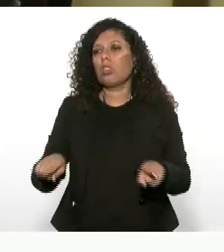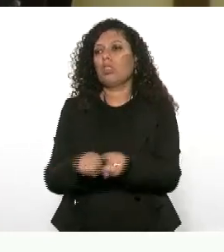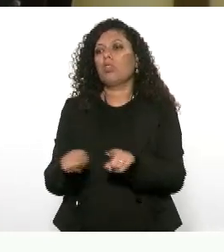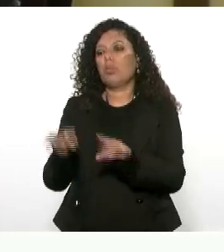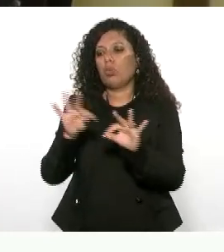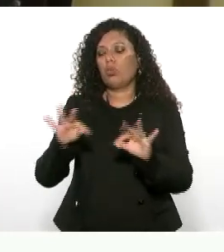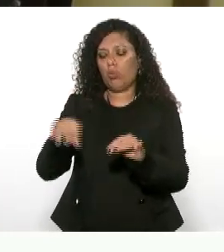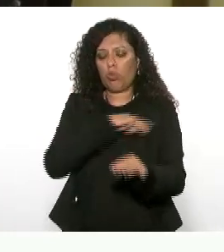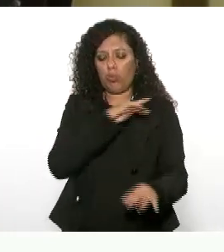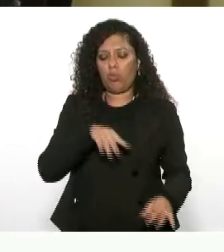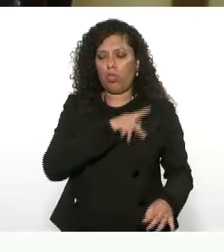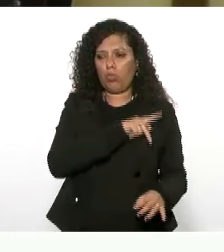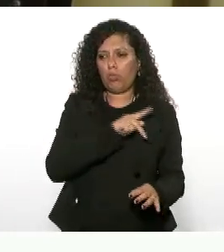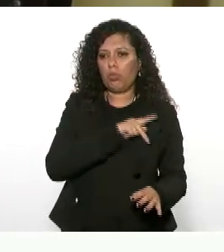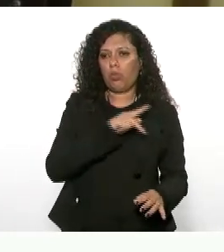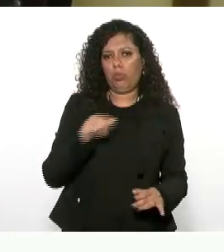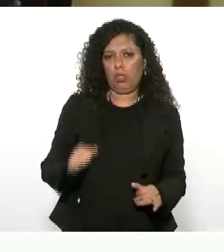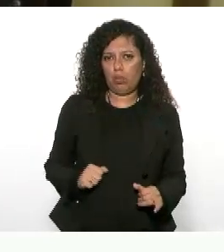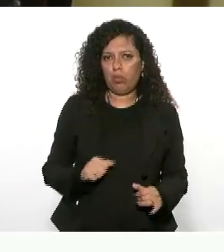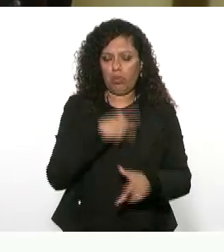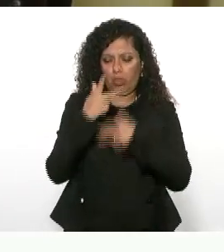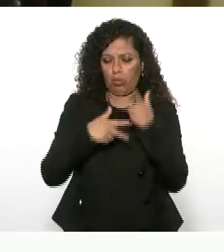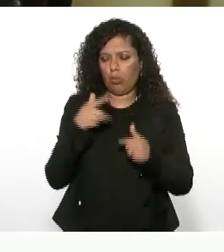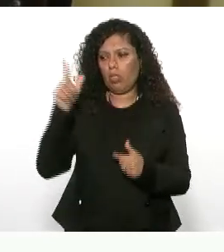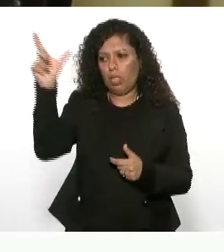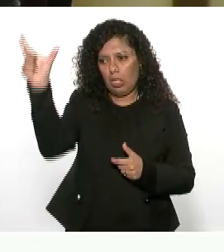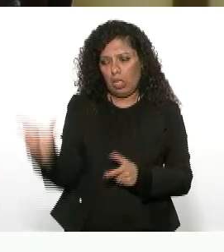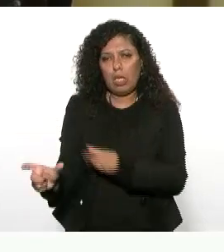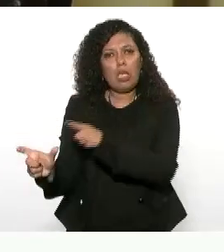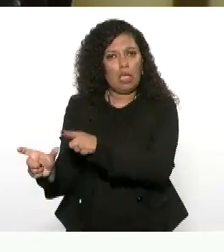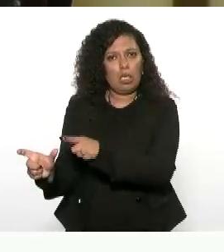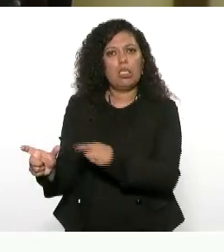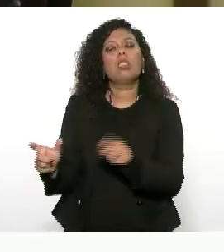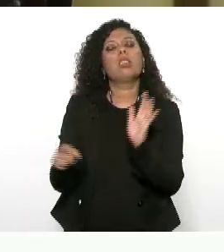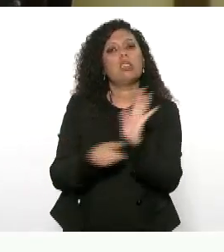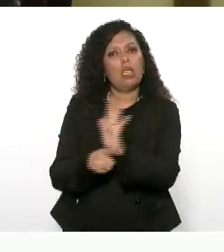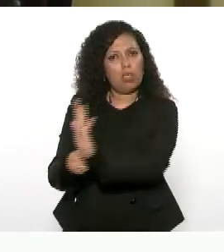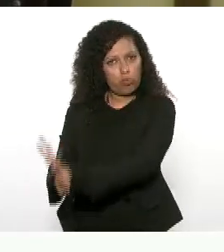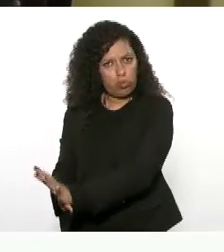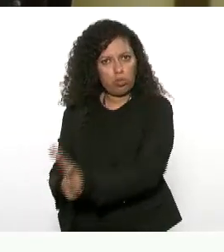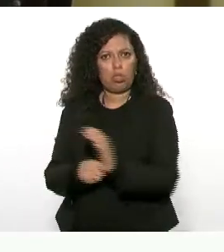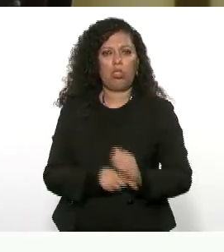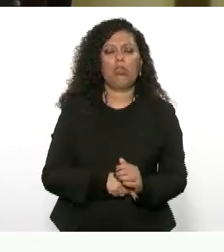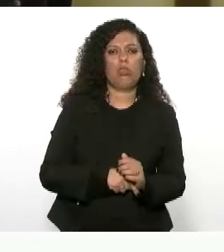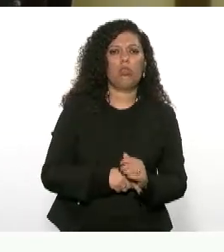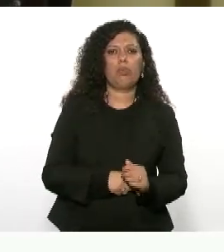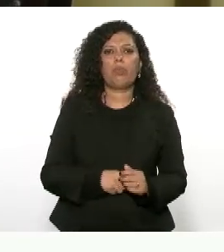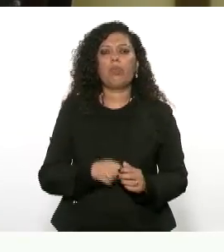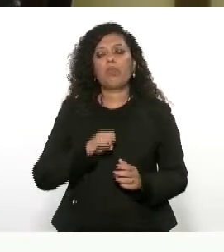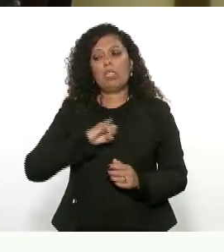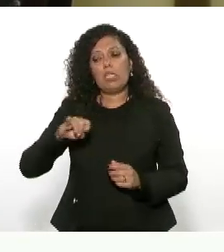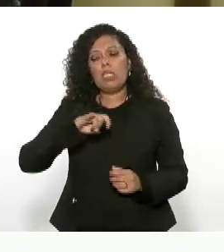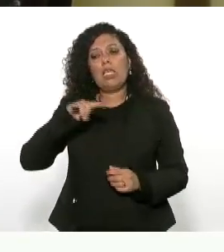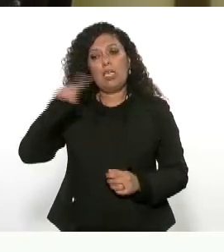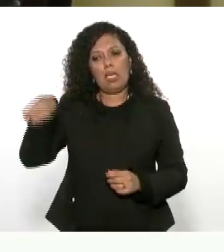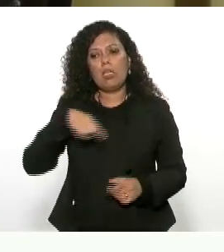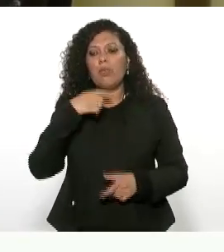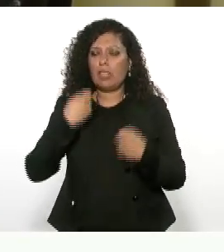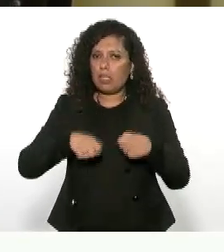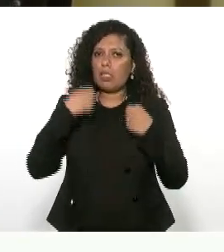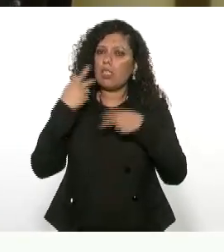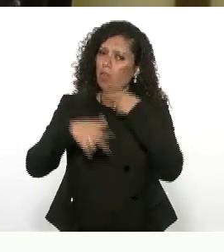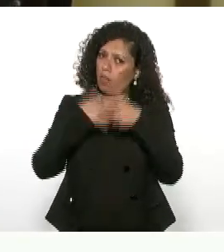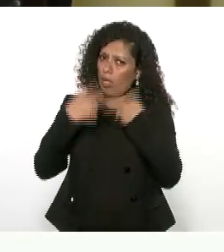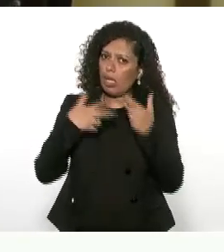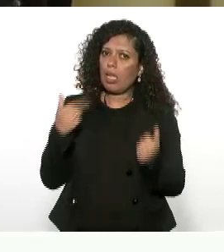Ministério Público. Então, eu tenho que reconhecer que é um ponto... Quando não faz a coisa certa, a gente reconhece que não está legal. Quando faz a coisa... A gente tem que